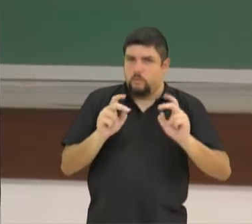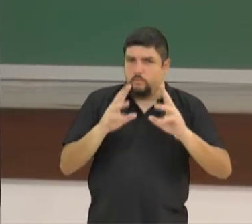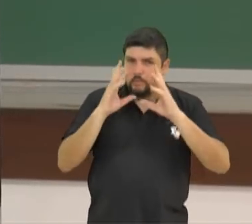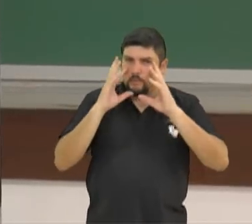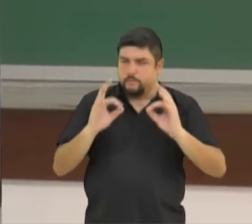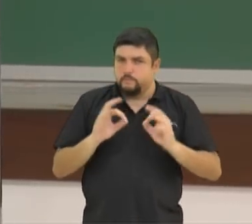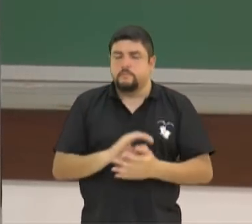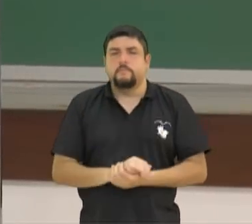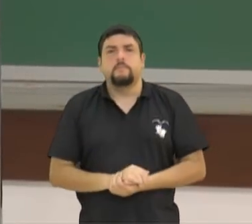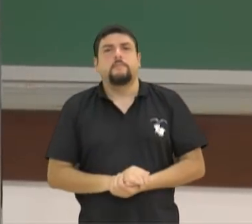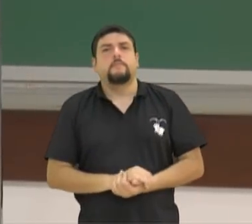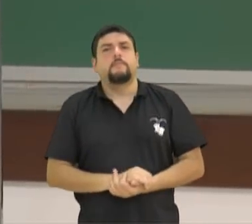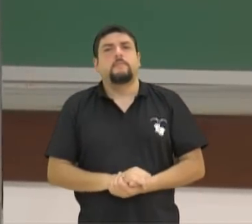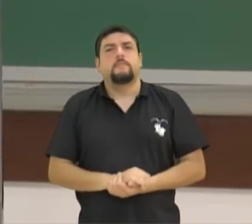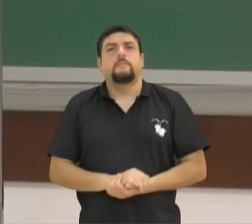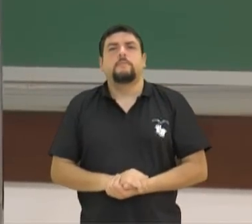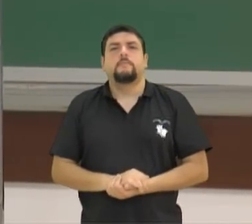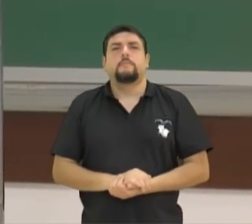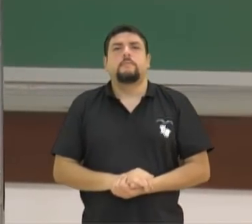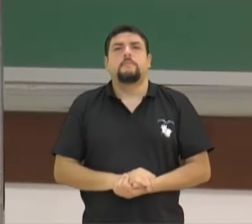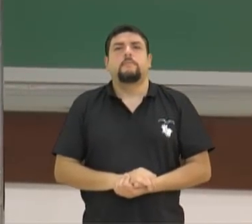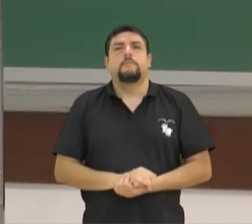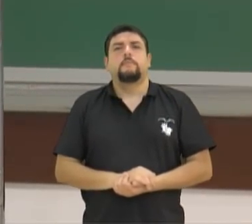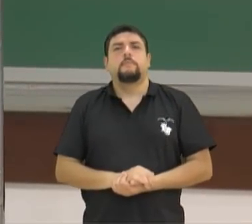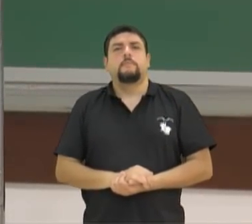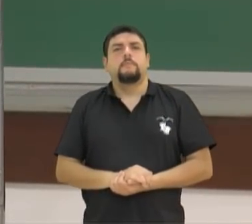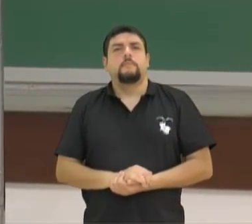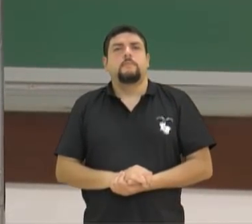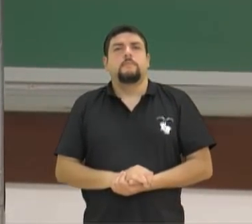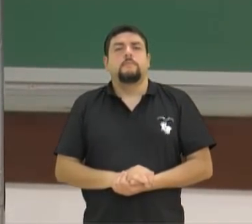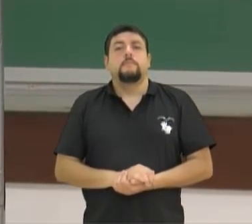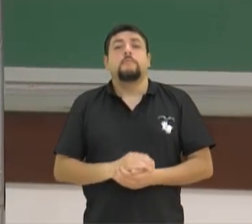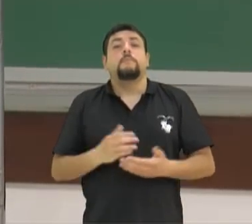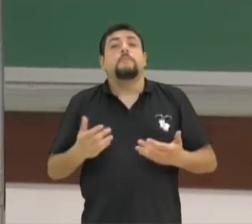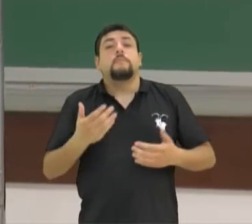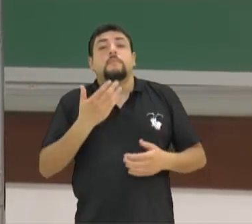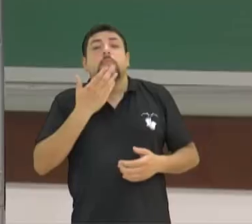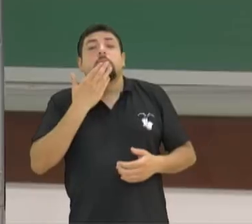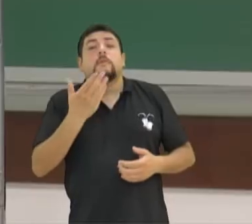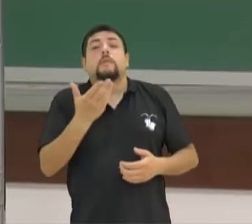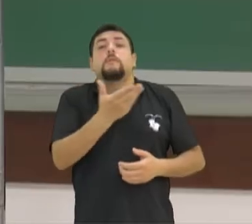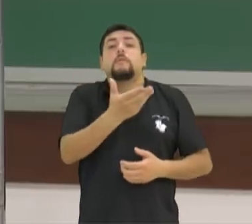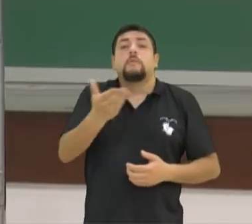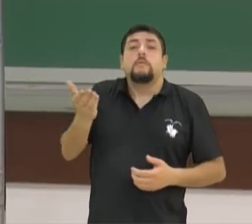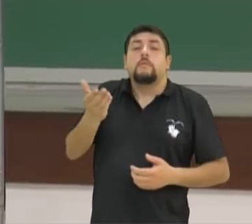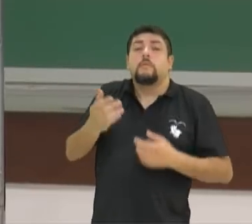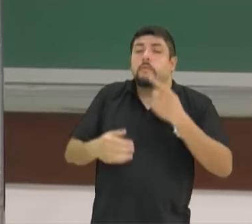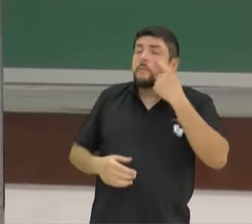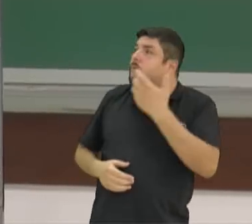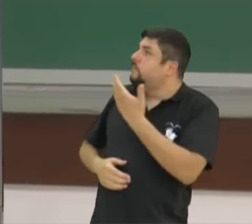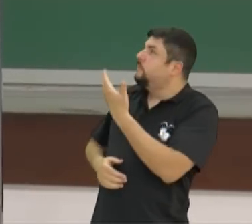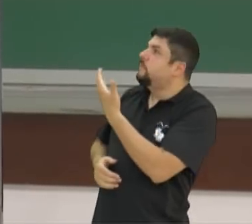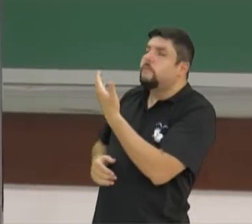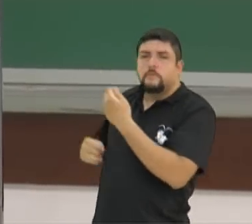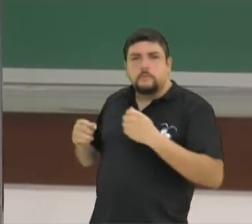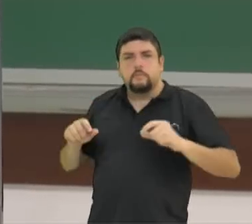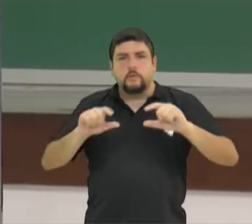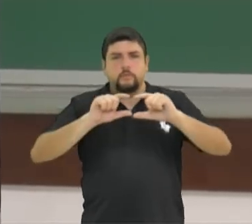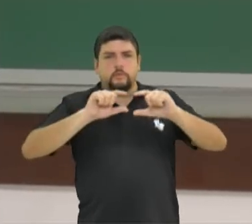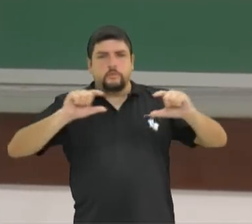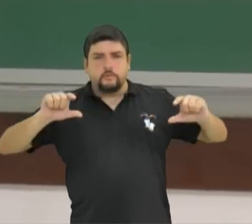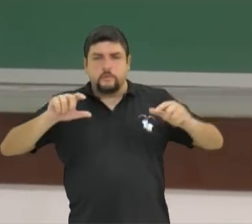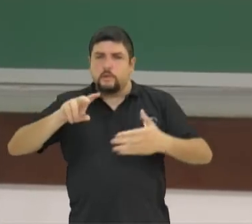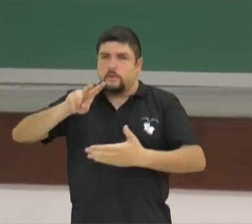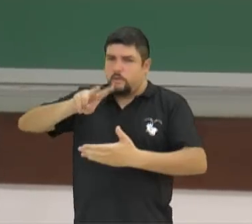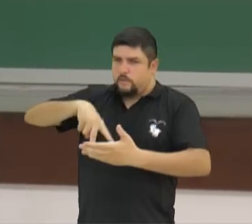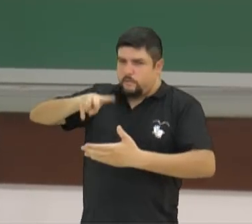nisso, ok? Vamos lá, então? Vou pedir para vocês me acompanharem aqui, vamos ler essa tirinha que foi